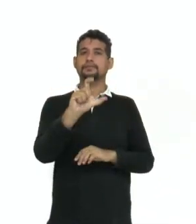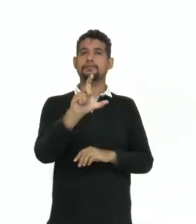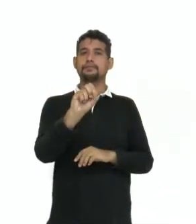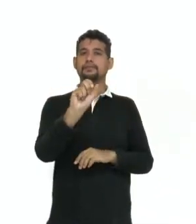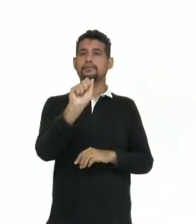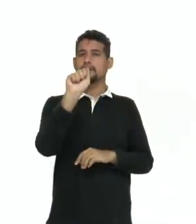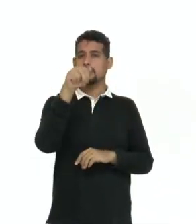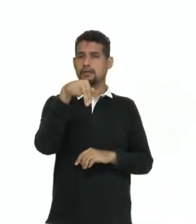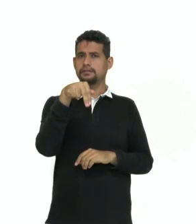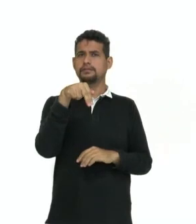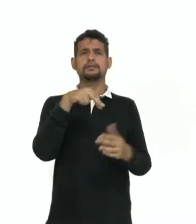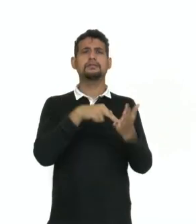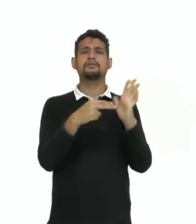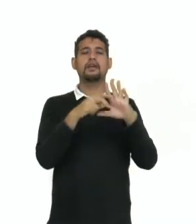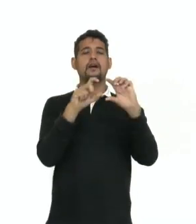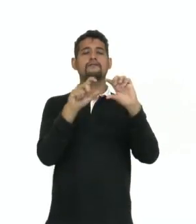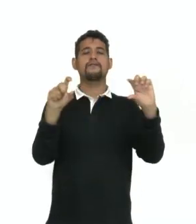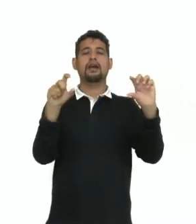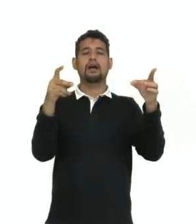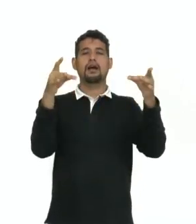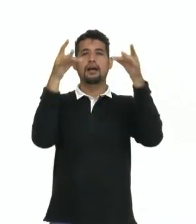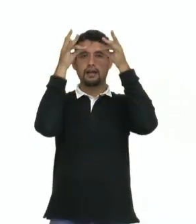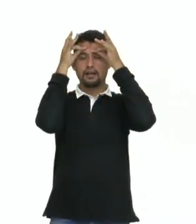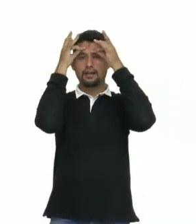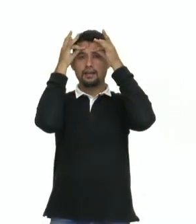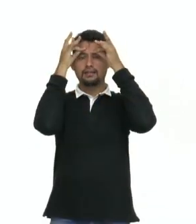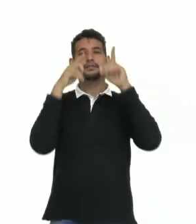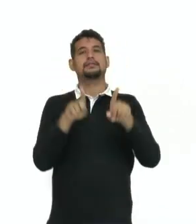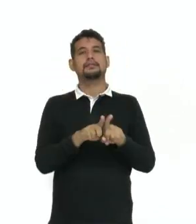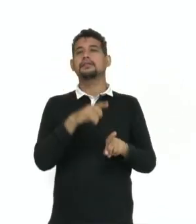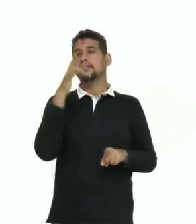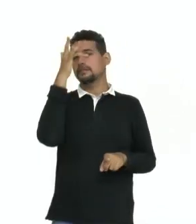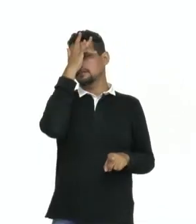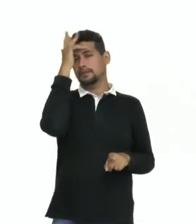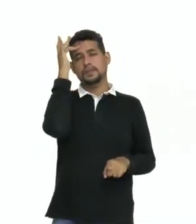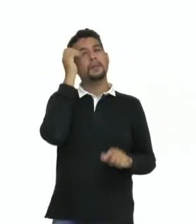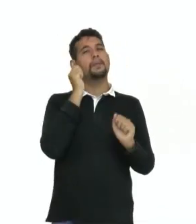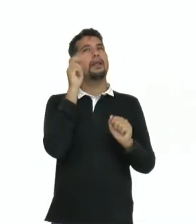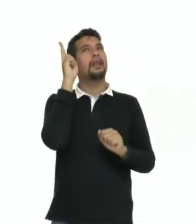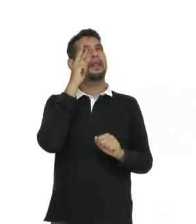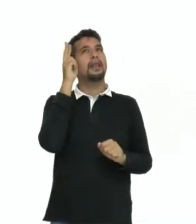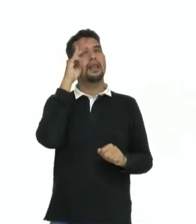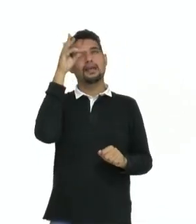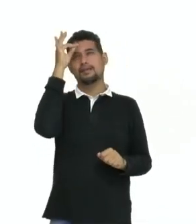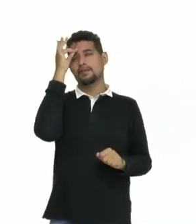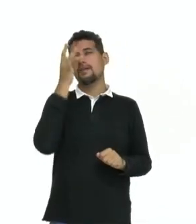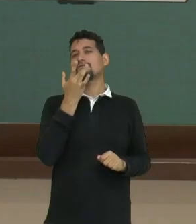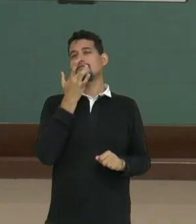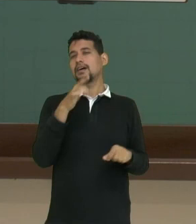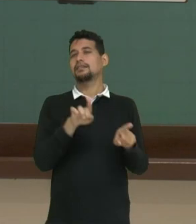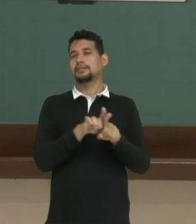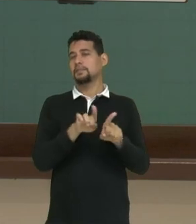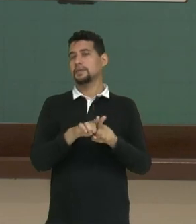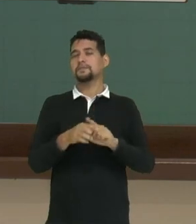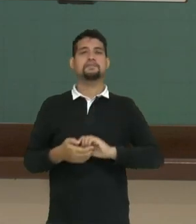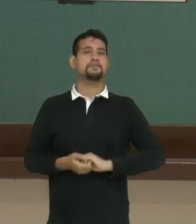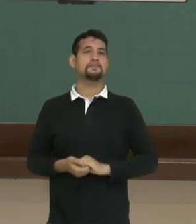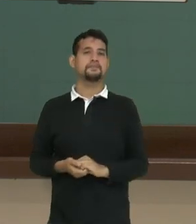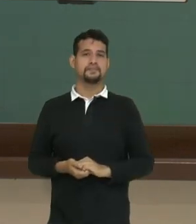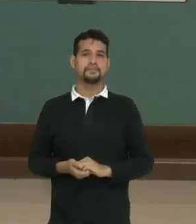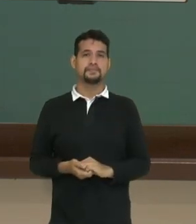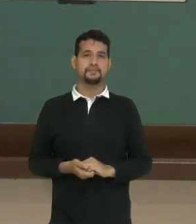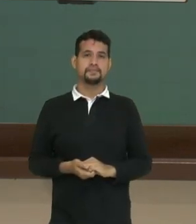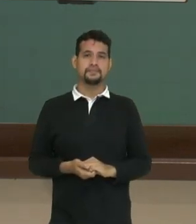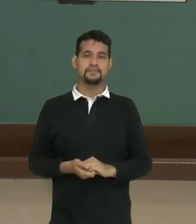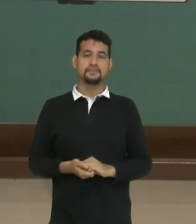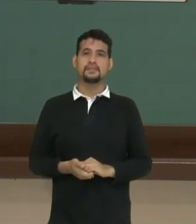frase, né, que visa a memorização para que as pessoas possam se lembrar com facilidade da campanha.